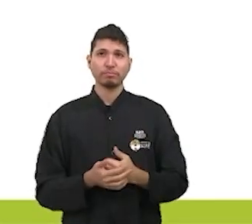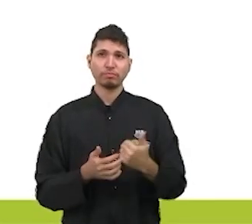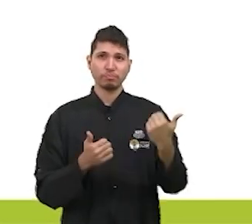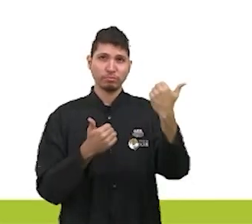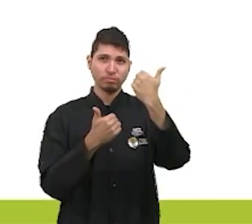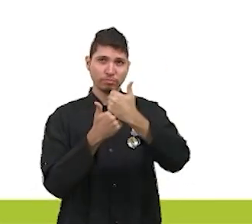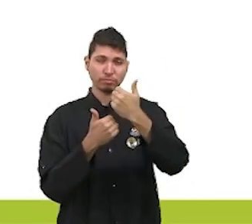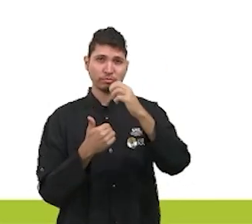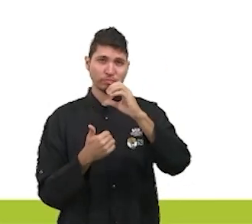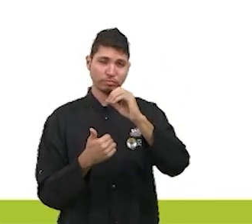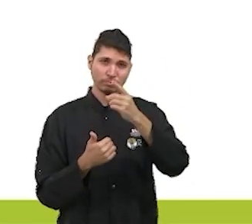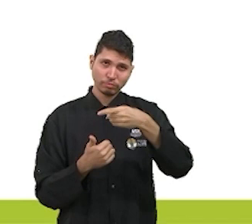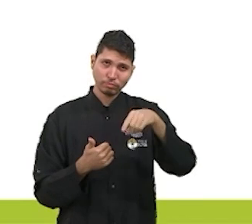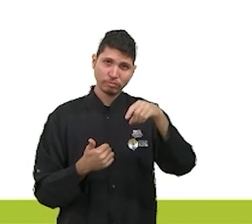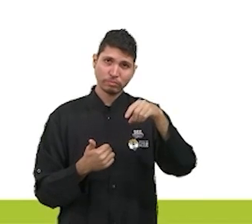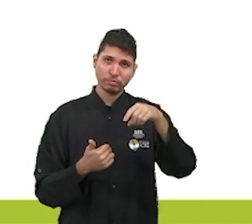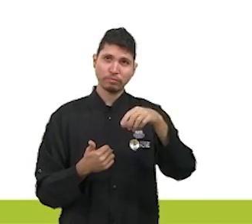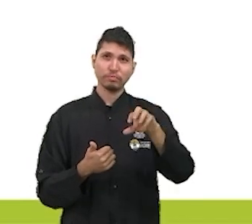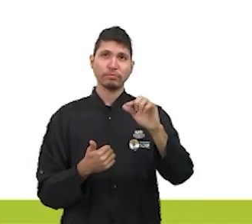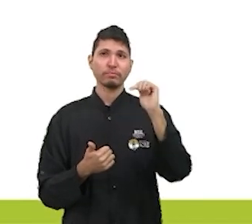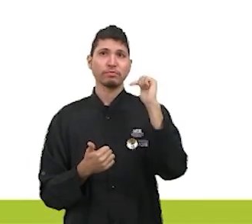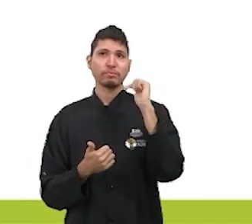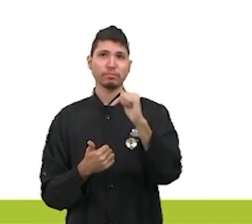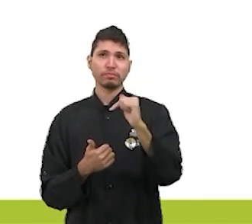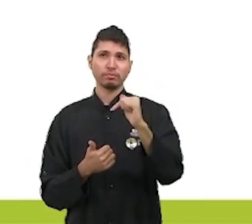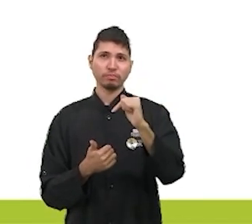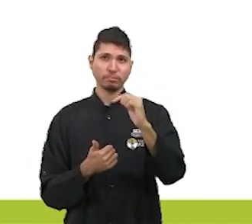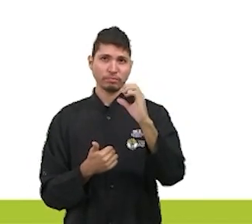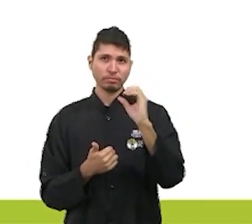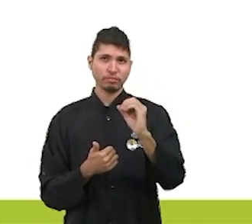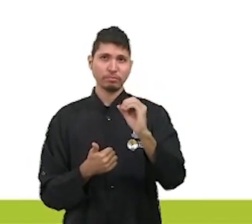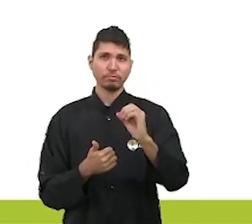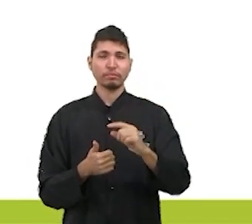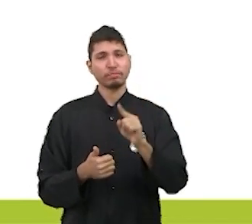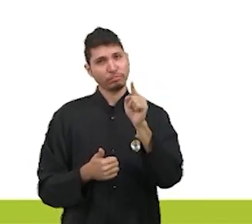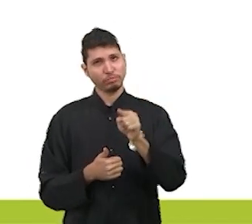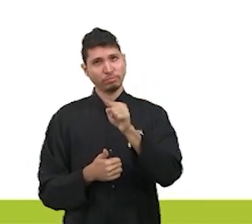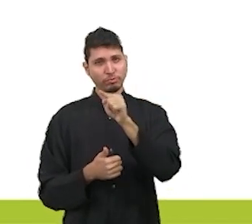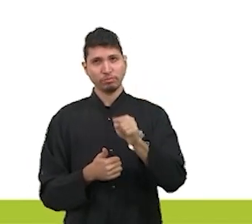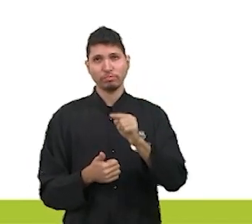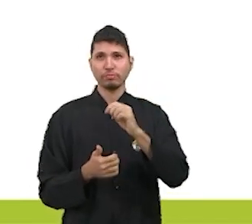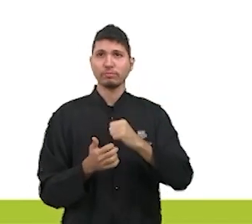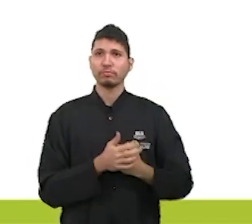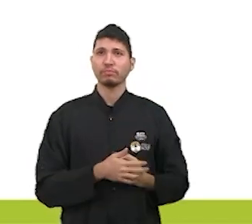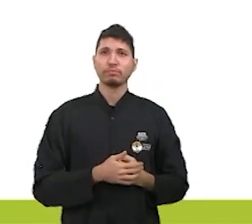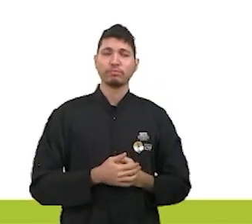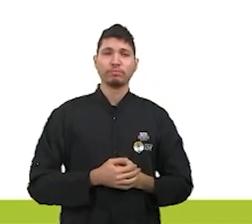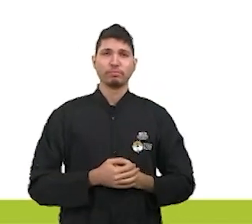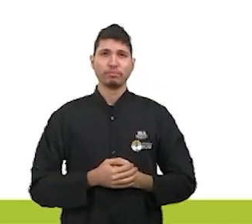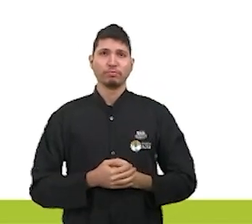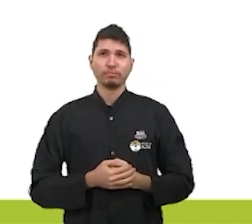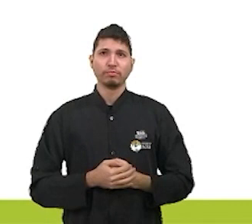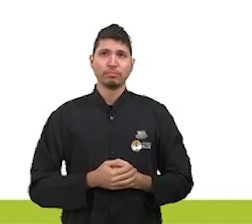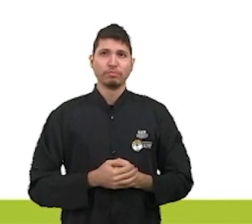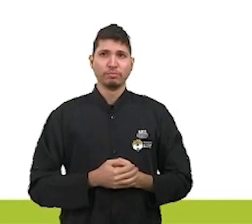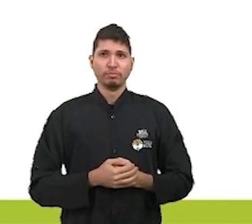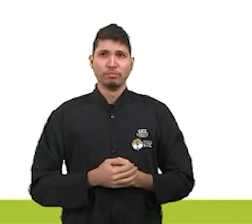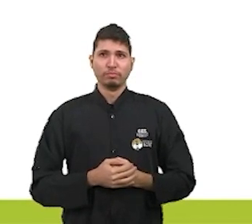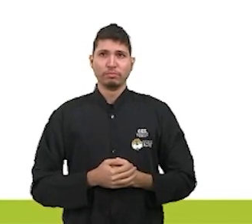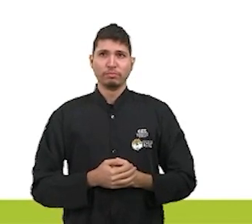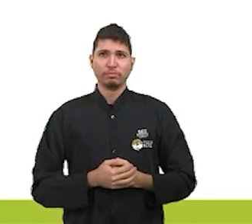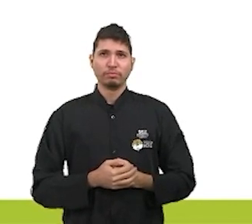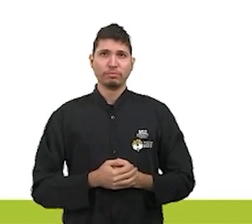por 0,7. Trabalha meio pelos extremos. Professor, vamos a macete, professor? Ei, você faz o seguinte, você pega a parte